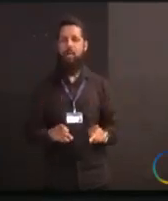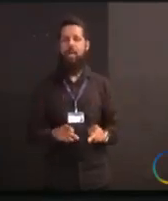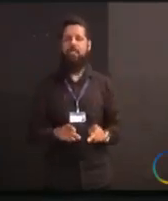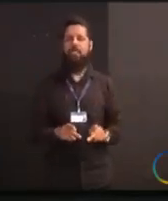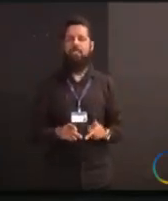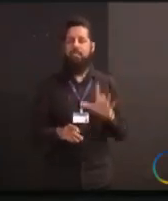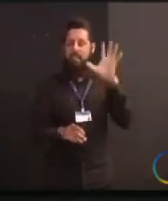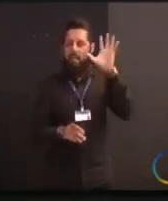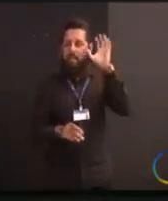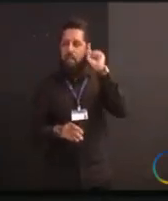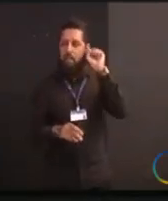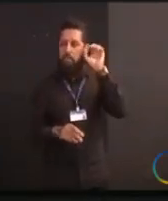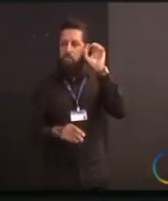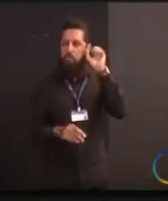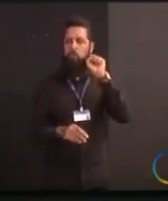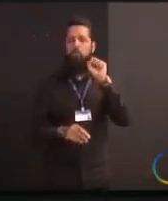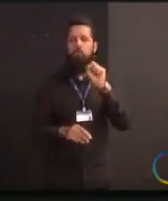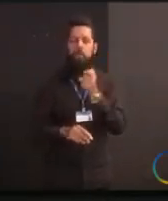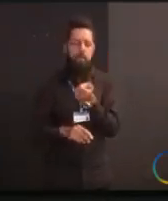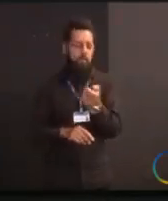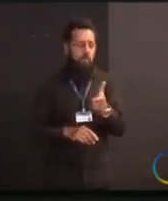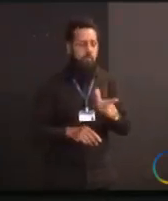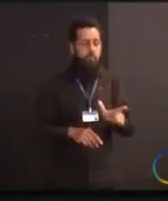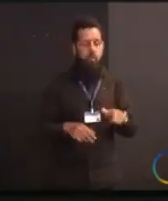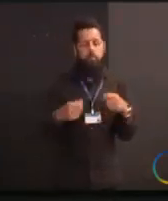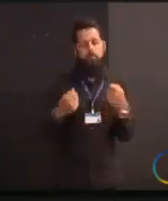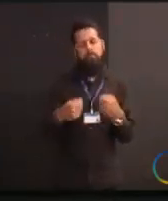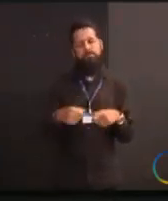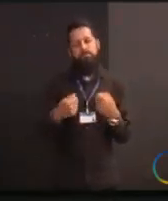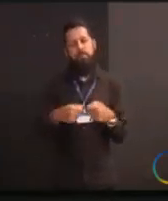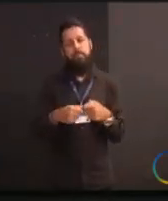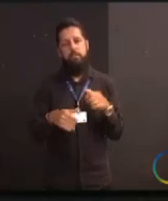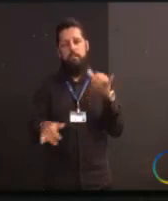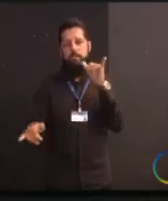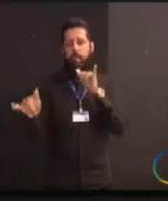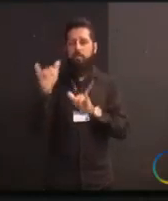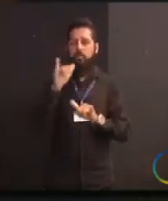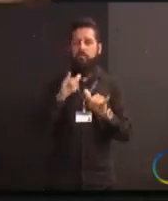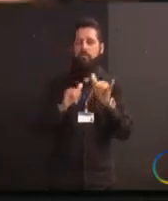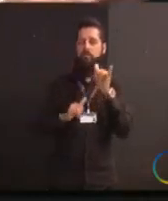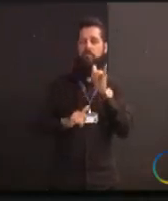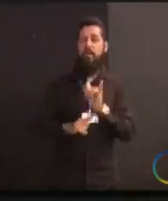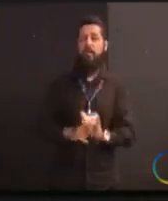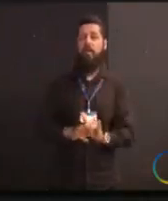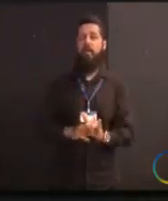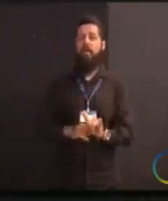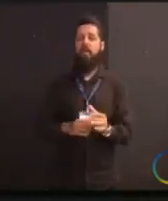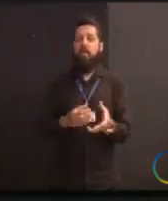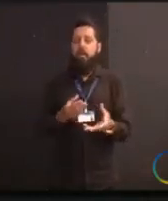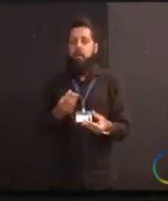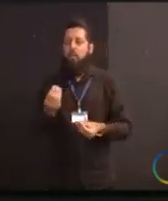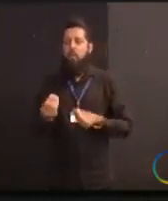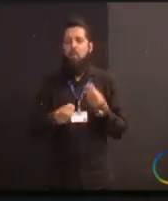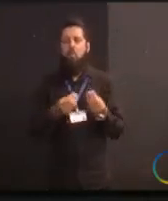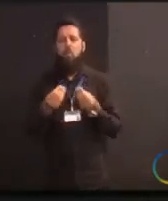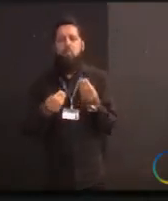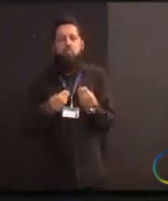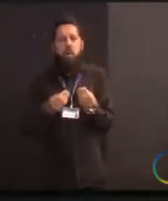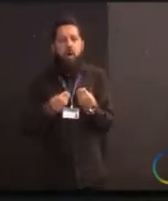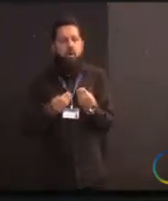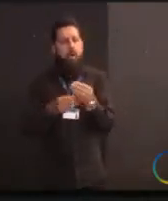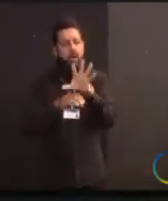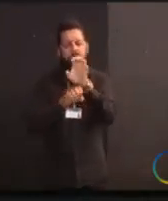Escutem o que é que o outro tem para nos dizer. Qual teria sido o maior legado de Chico Xavier,